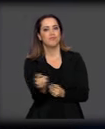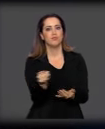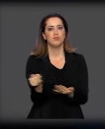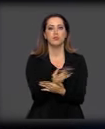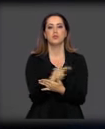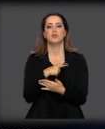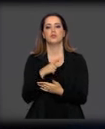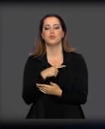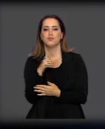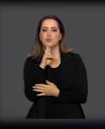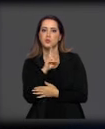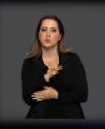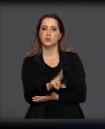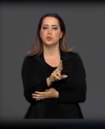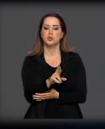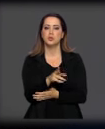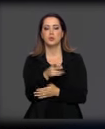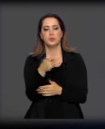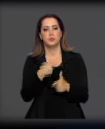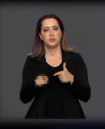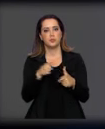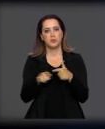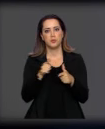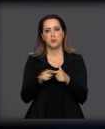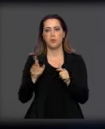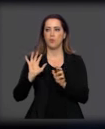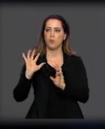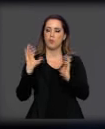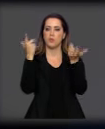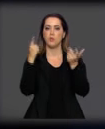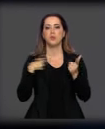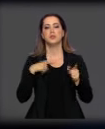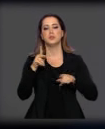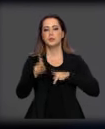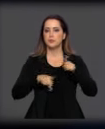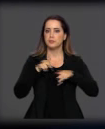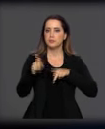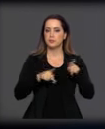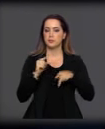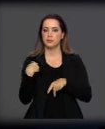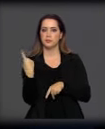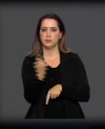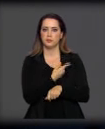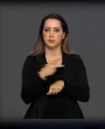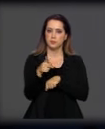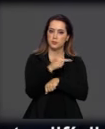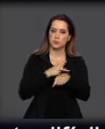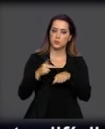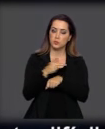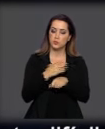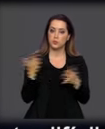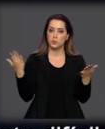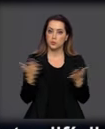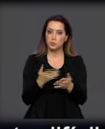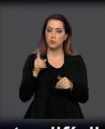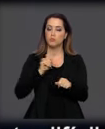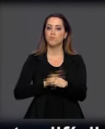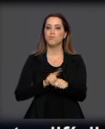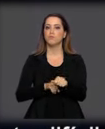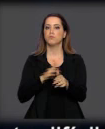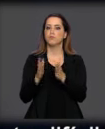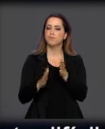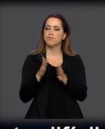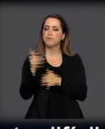realidade muitas vezes traz efeitos desastrosos para o ambiente e suas populações nosso país está